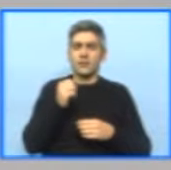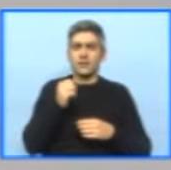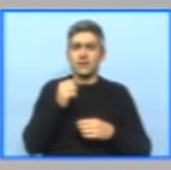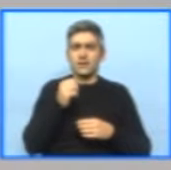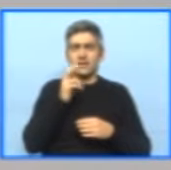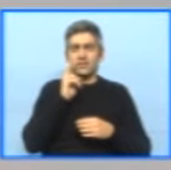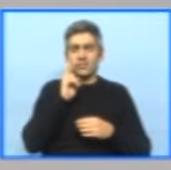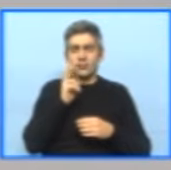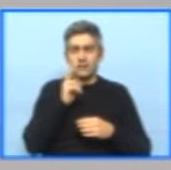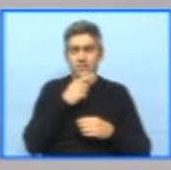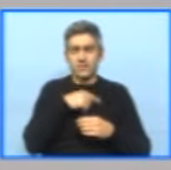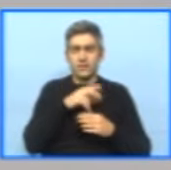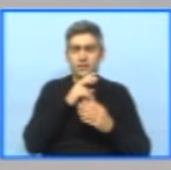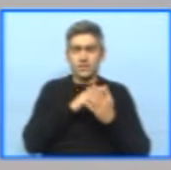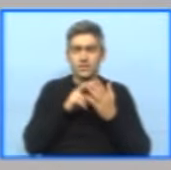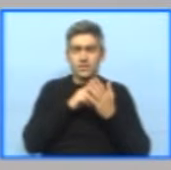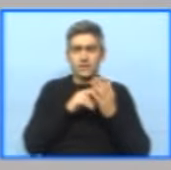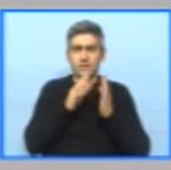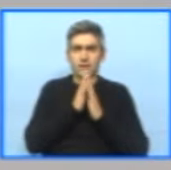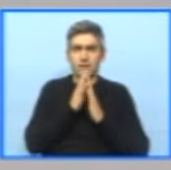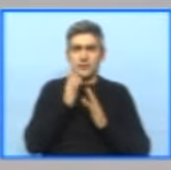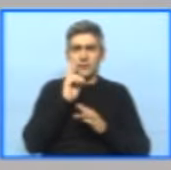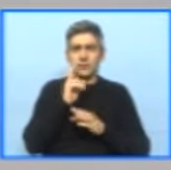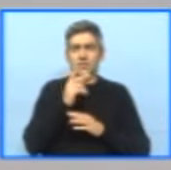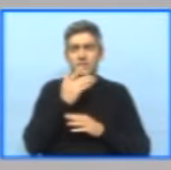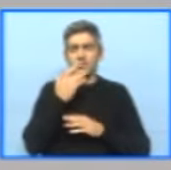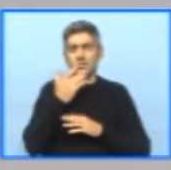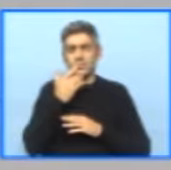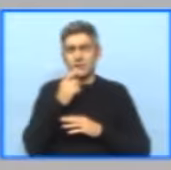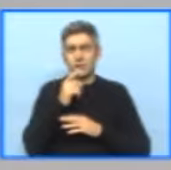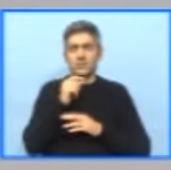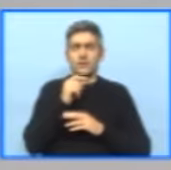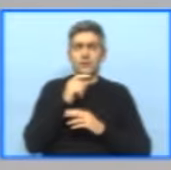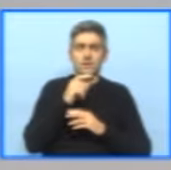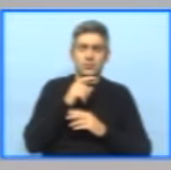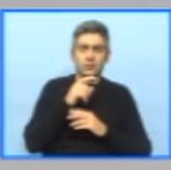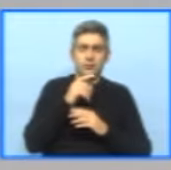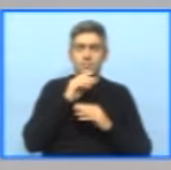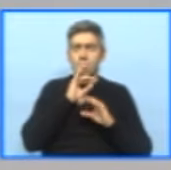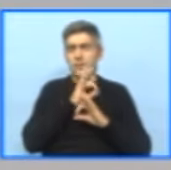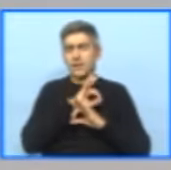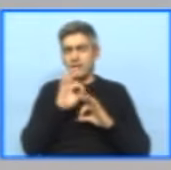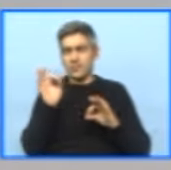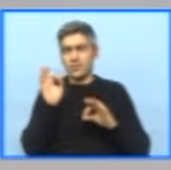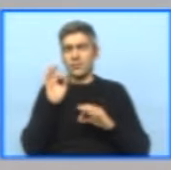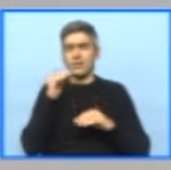leituras, somos levados a exagerar um bocadinho este aspecto do maravilhoso e do